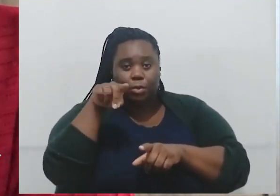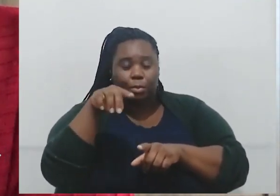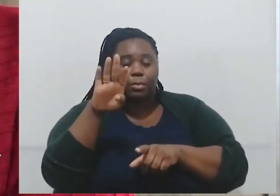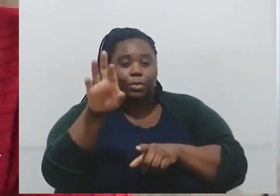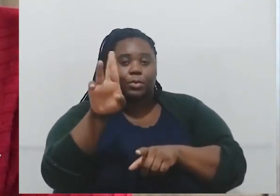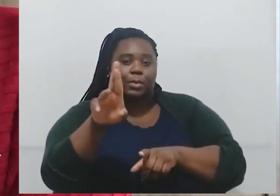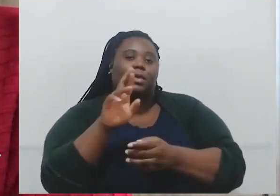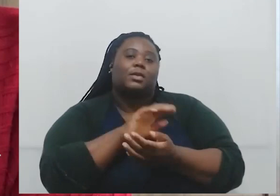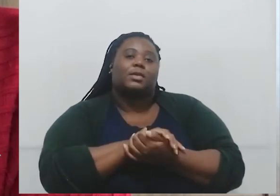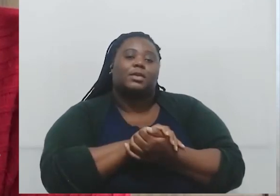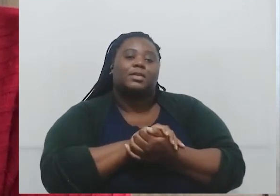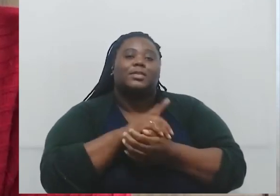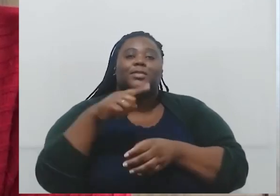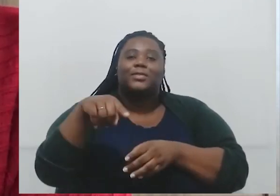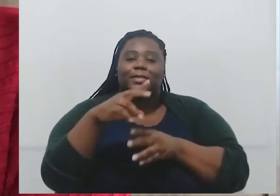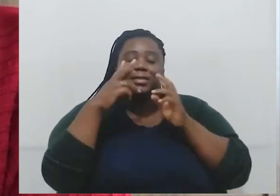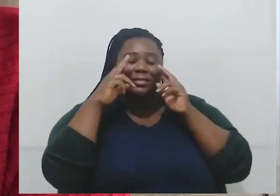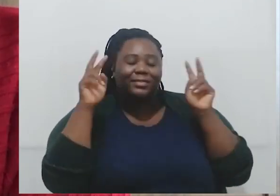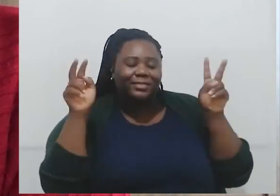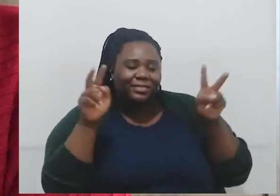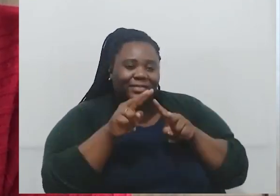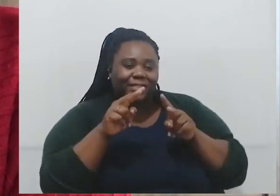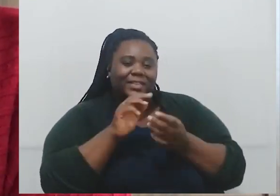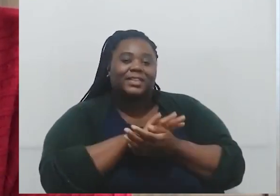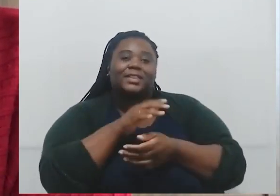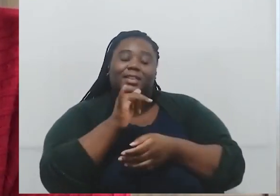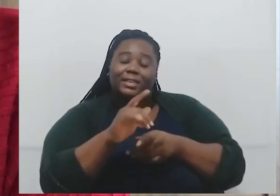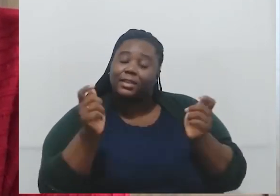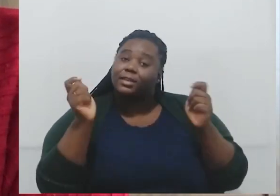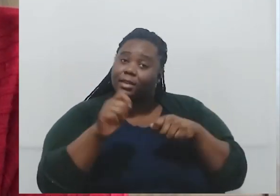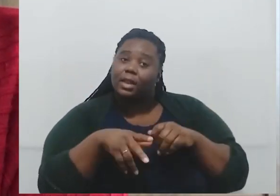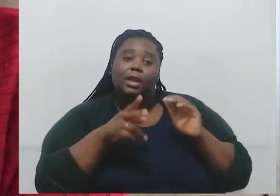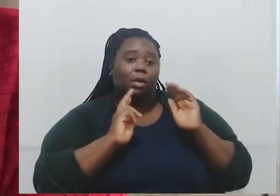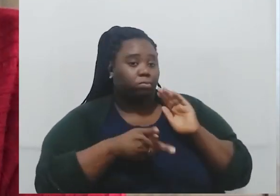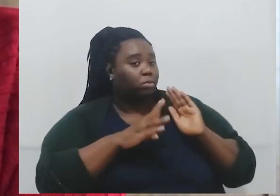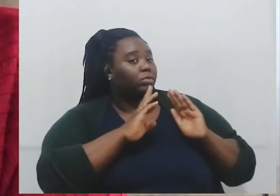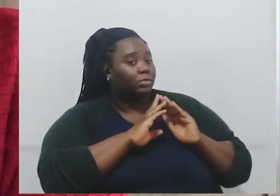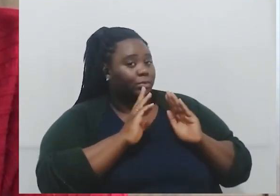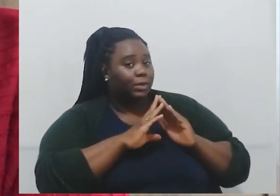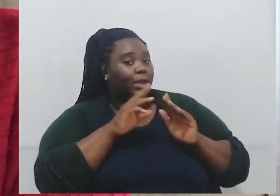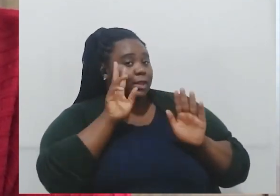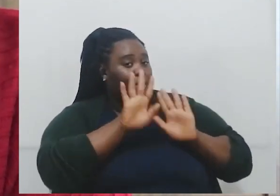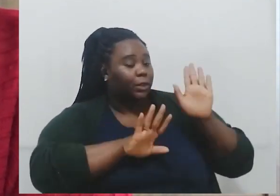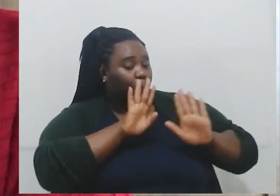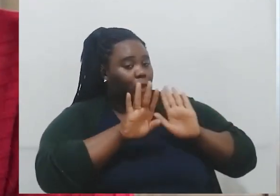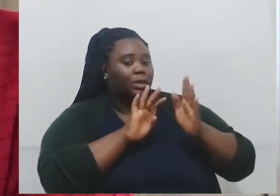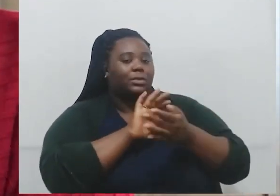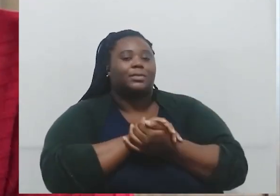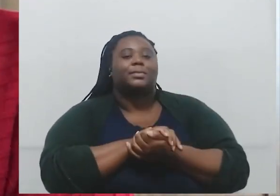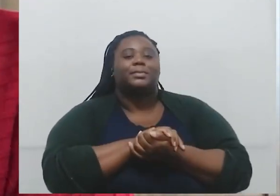circuitomunicipaldecultura.com.br. Fiquem ligados. Se puderem, fiquem em casa e se cuidem.